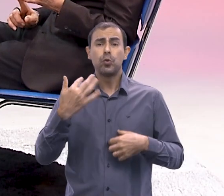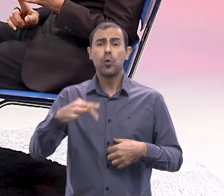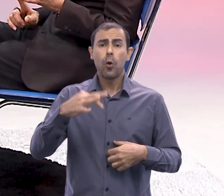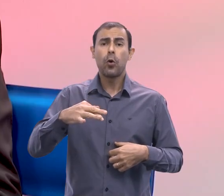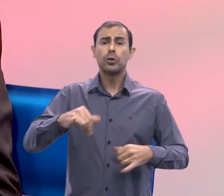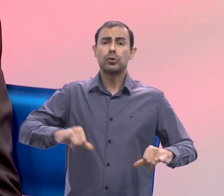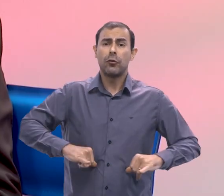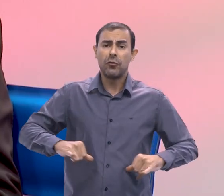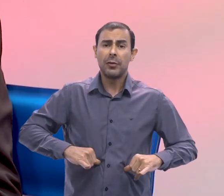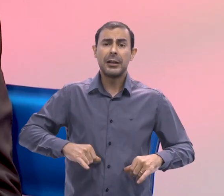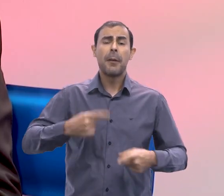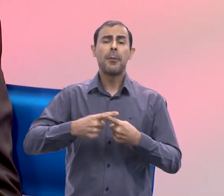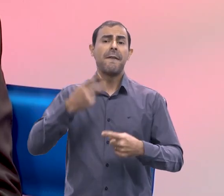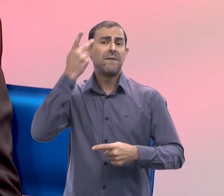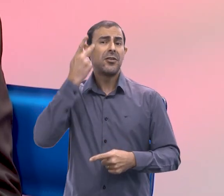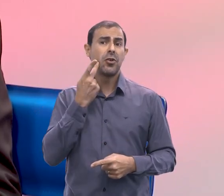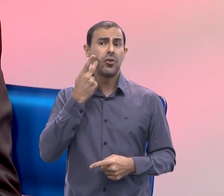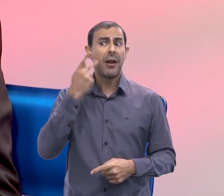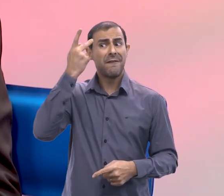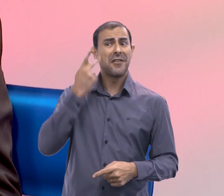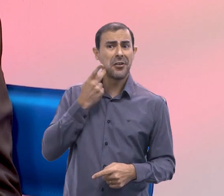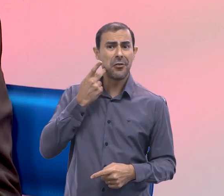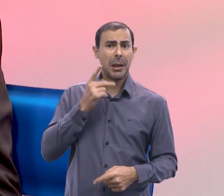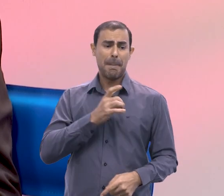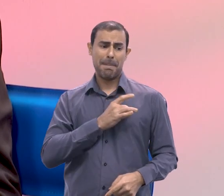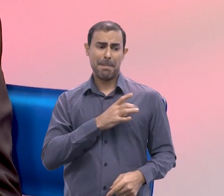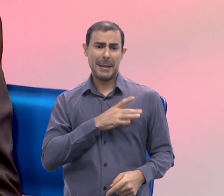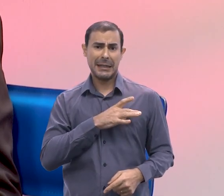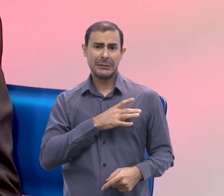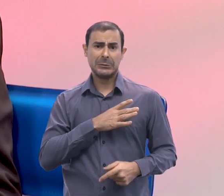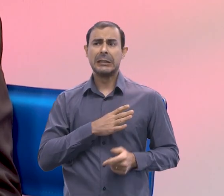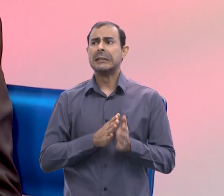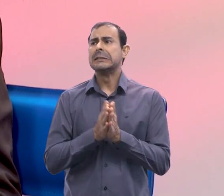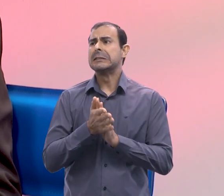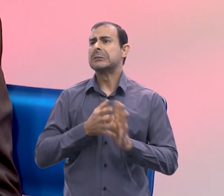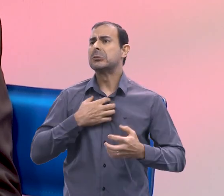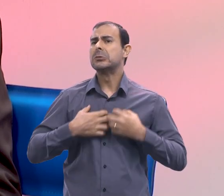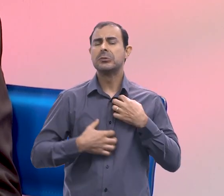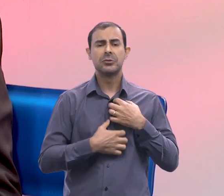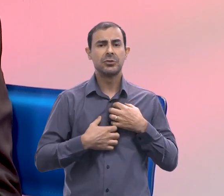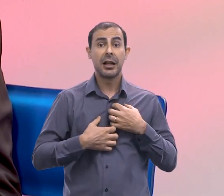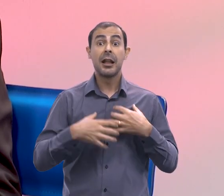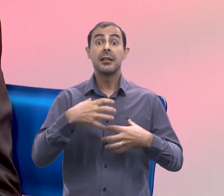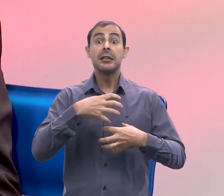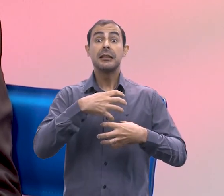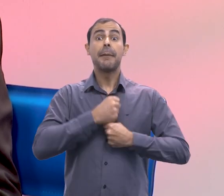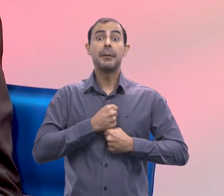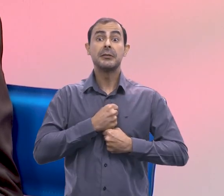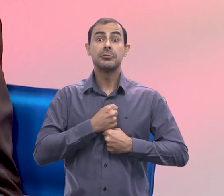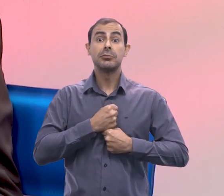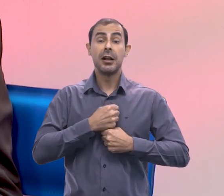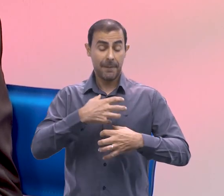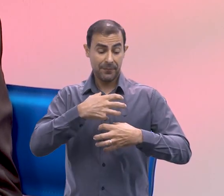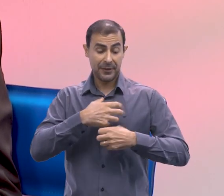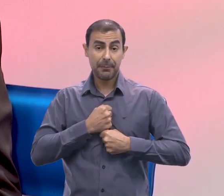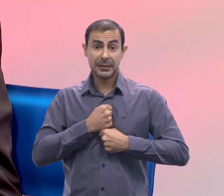vergonha. Imagine, vergonha, medo, angústia, depressão. Depressão é uma doença com quase